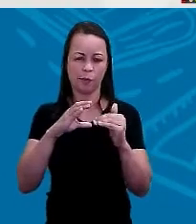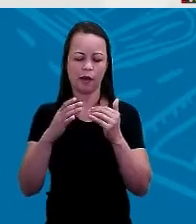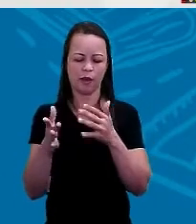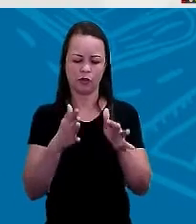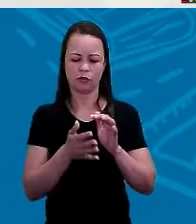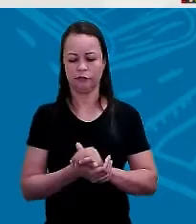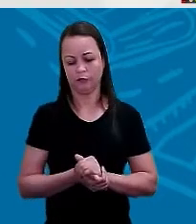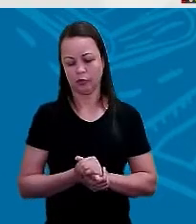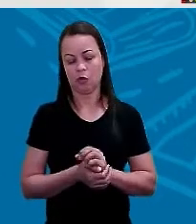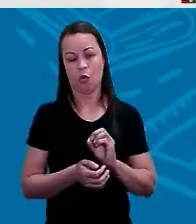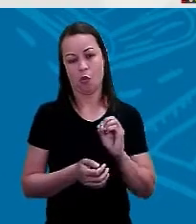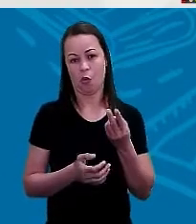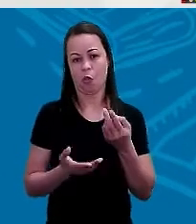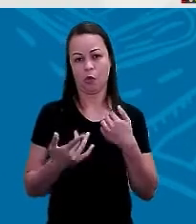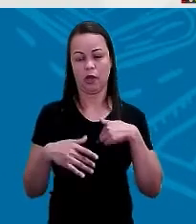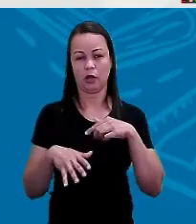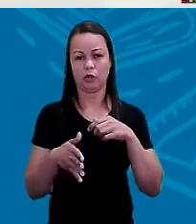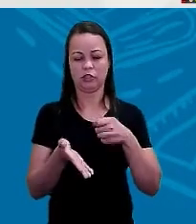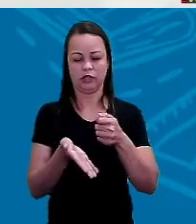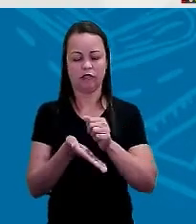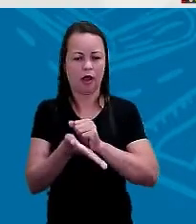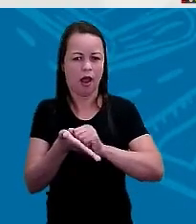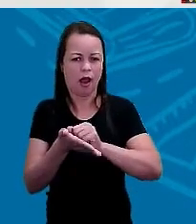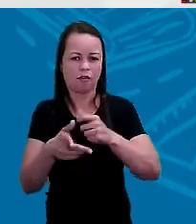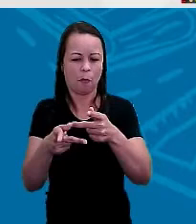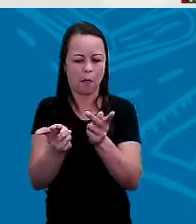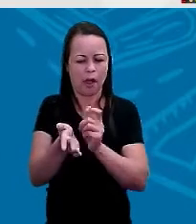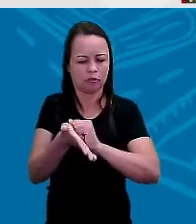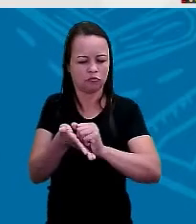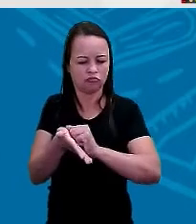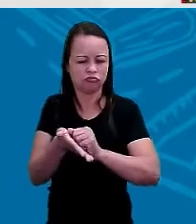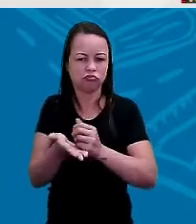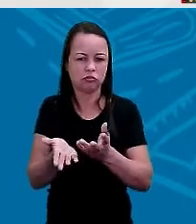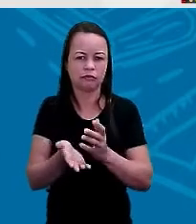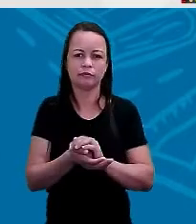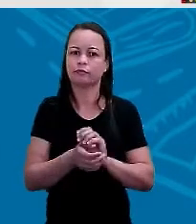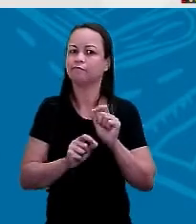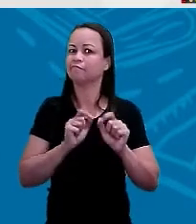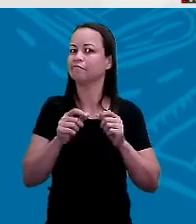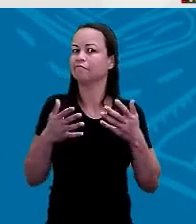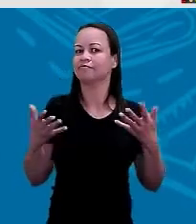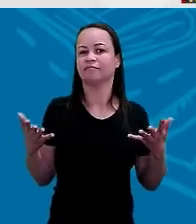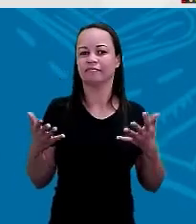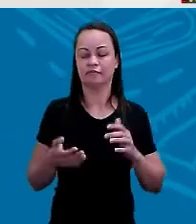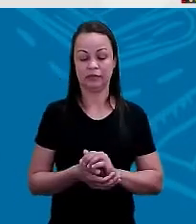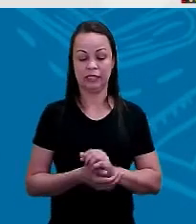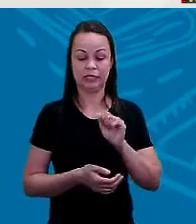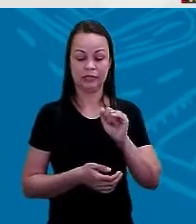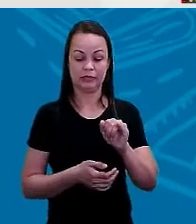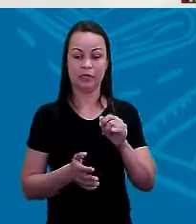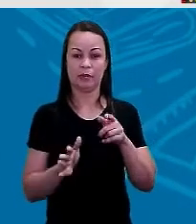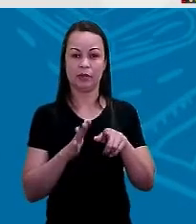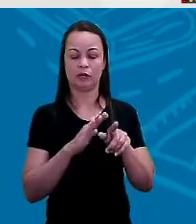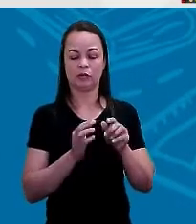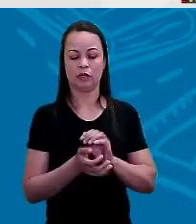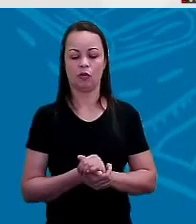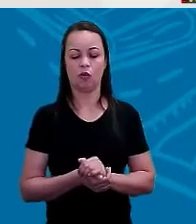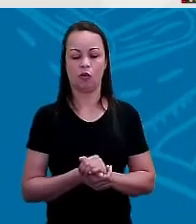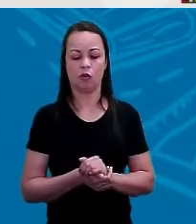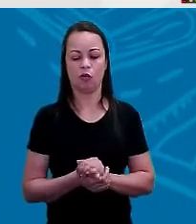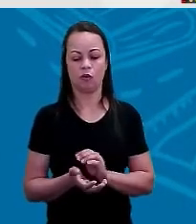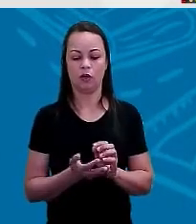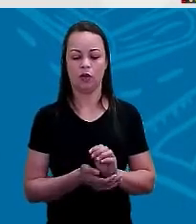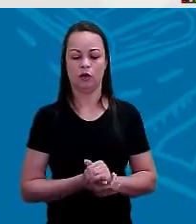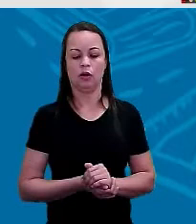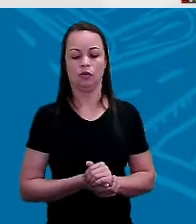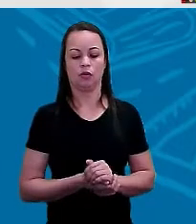the dishes. Ou eu estava lavando louça. Tchan, tchan, tchan, tchan. Se a pergunta é com were, é com verbo